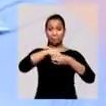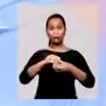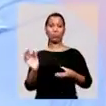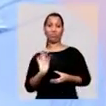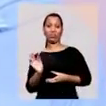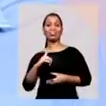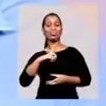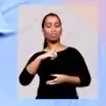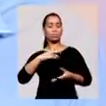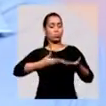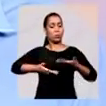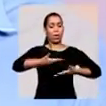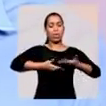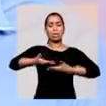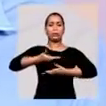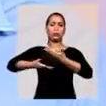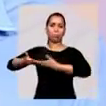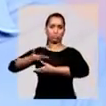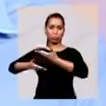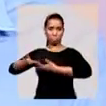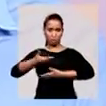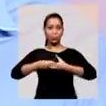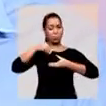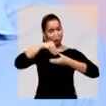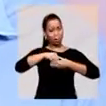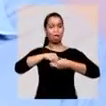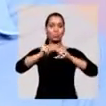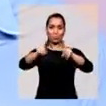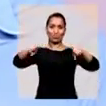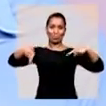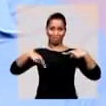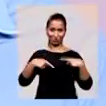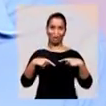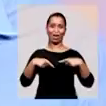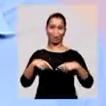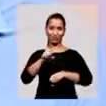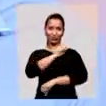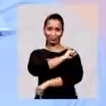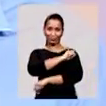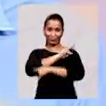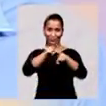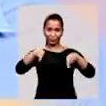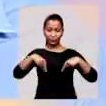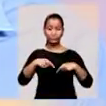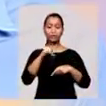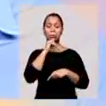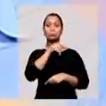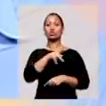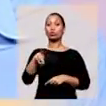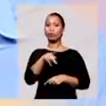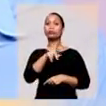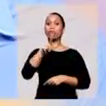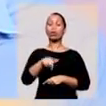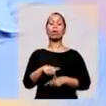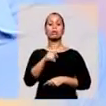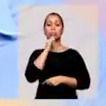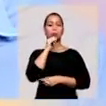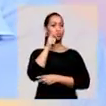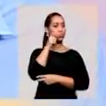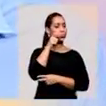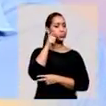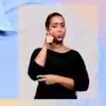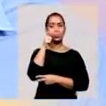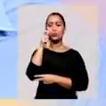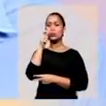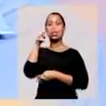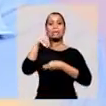própria faculdade, o relacionamento, o networking ali dentro da sala de aula. Nós costumamos dizer que hoje o professor é um grande olho